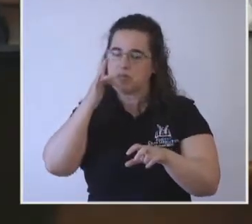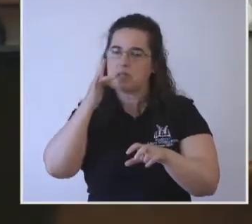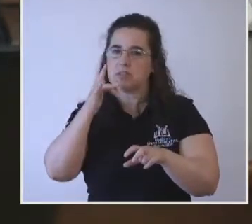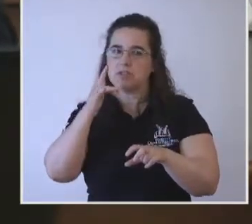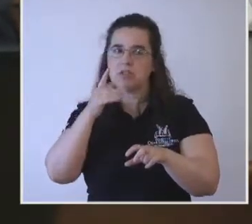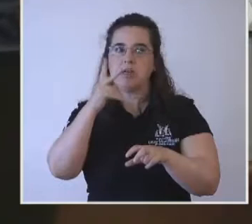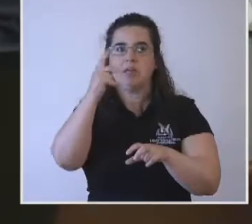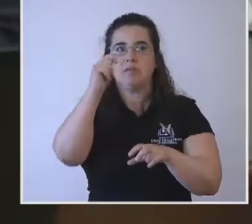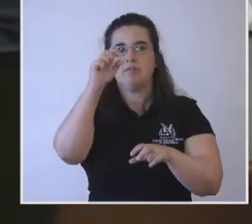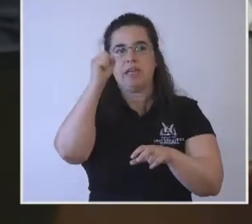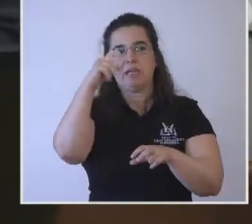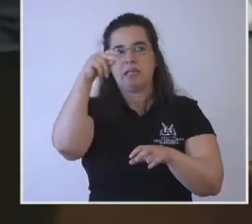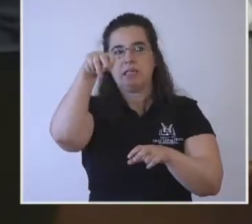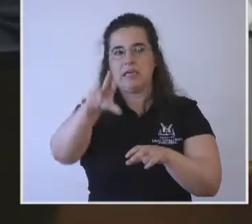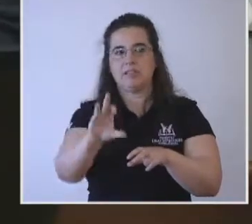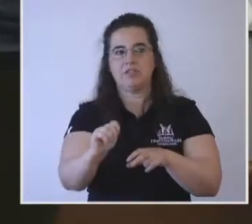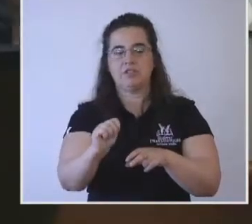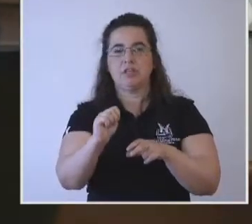de todas as outras.